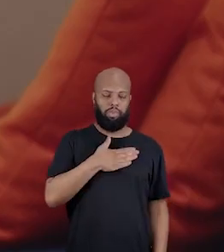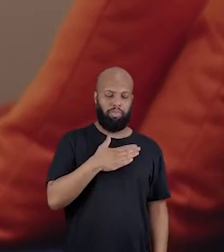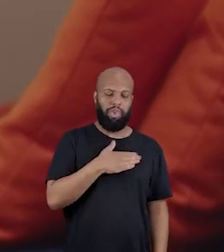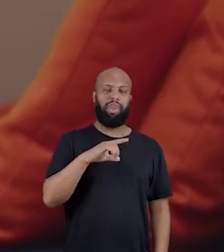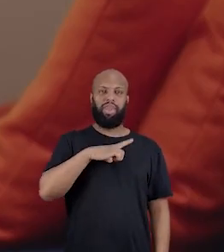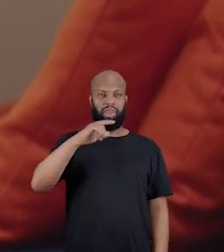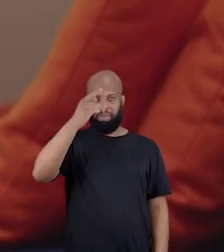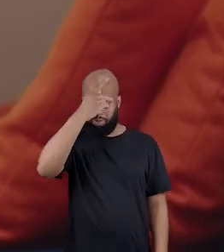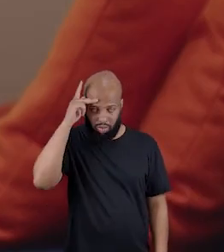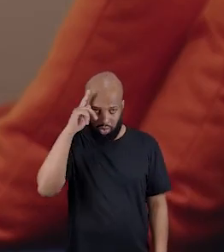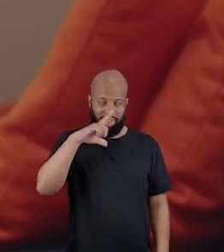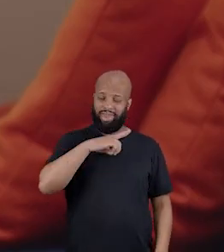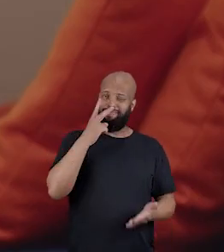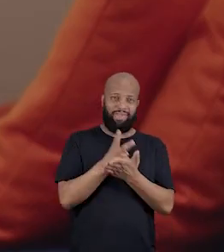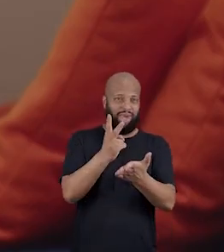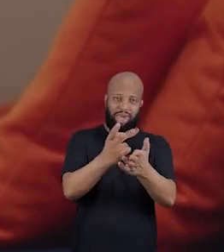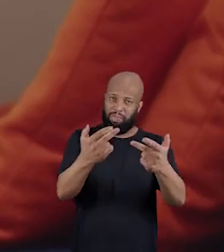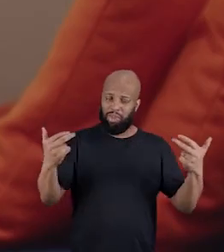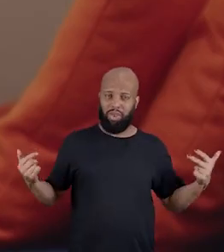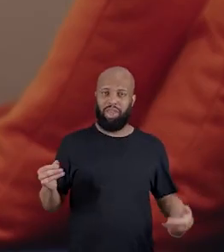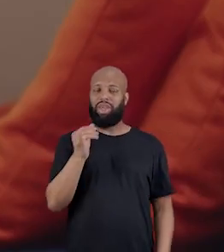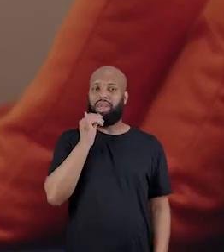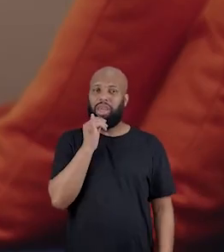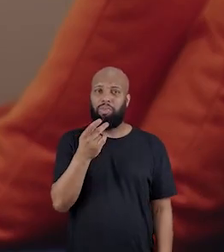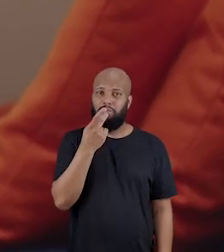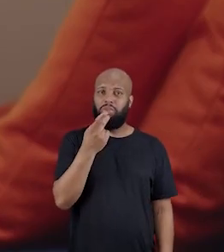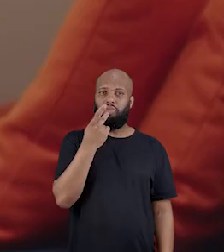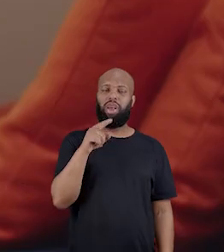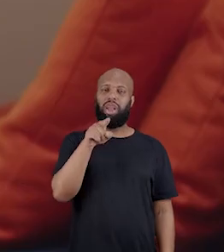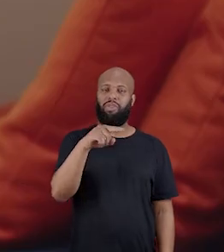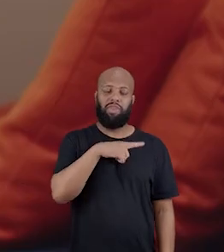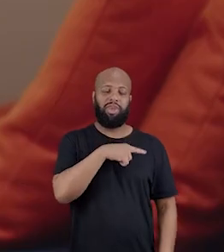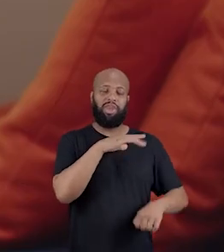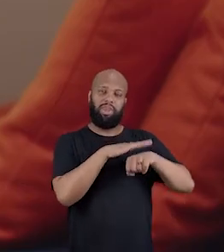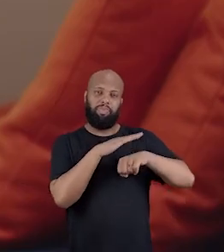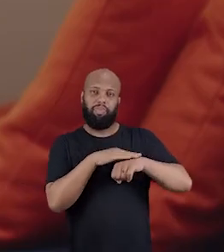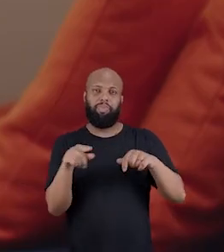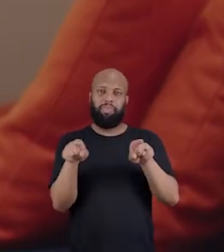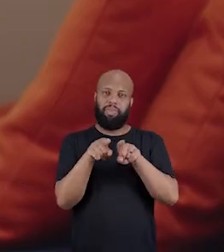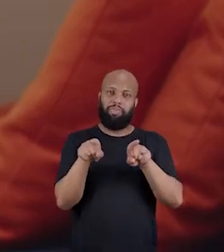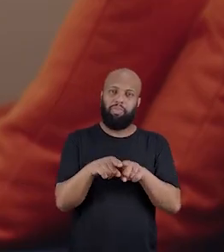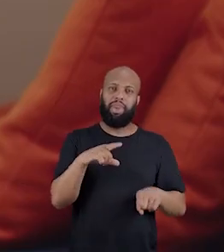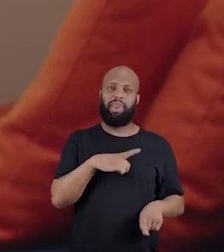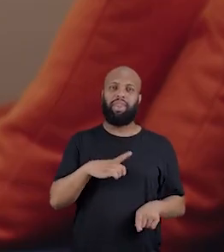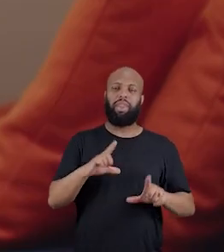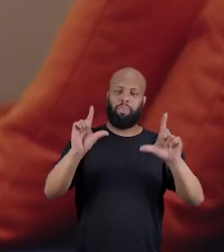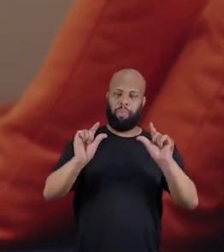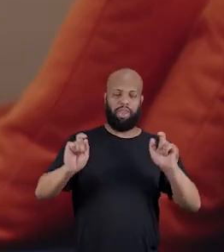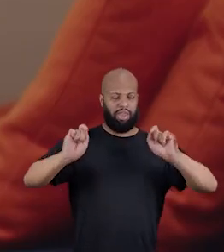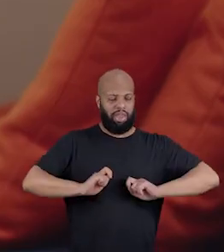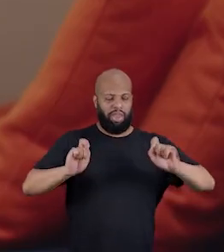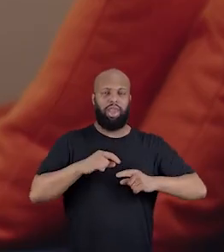para mim. Eu falei, nossa, tem gente que passa pelas mesmas coisas que eu. Porque ela fala, por exemplo, que você às vezes tem momentos de